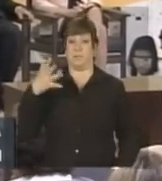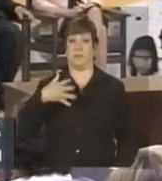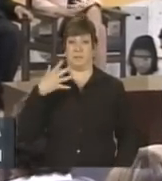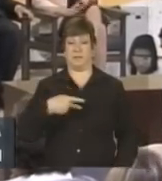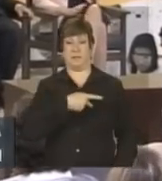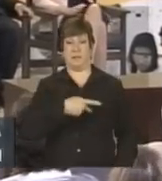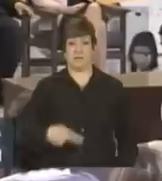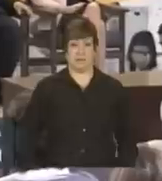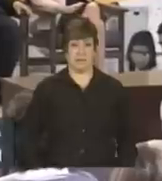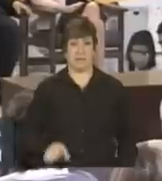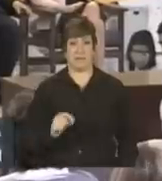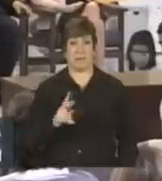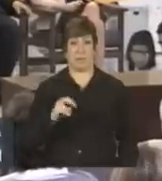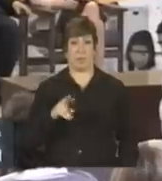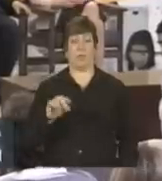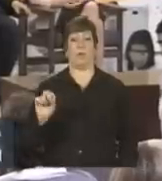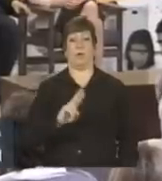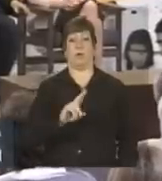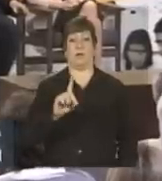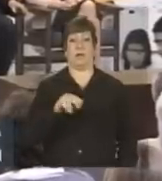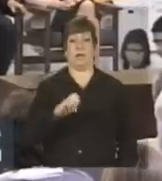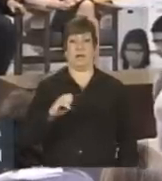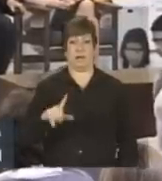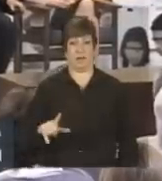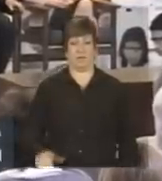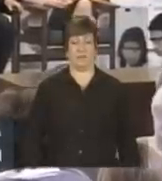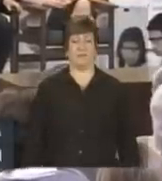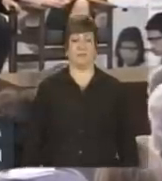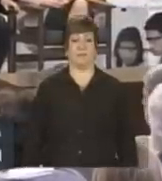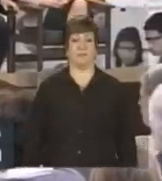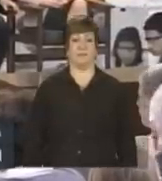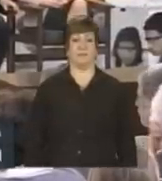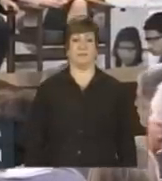Nacional de Estudantes, Daniel Iliesco.